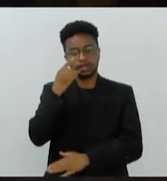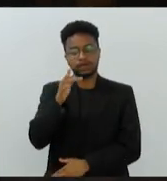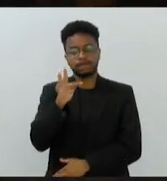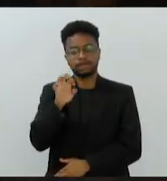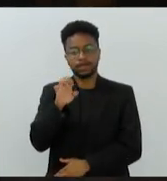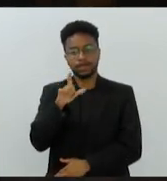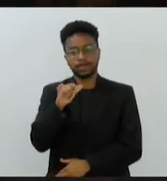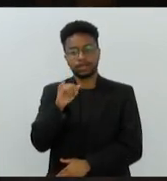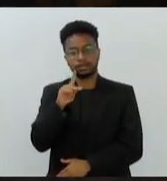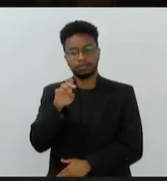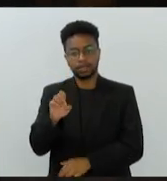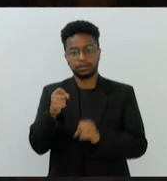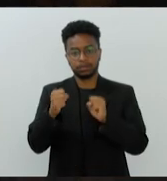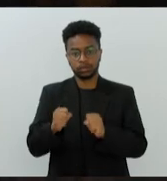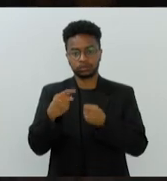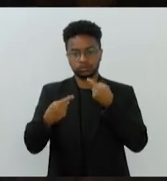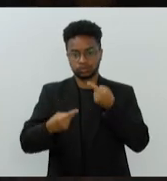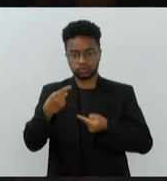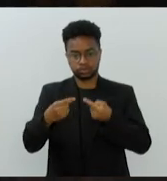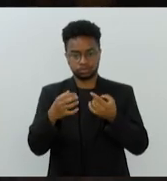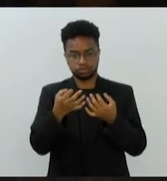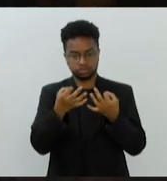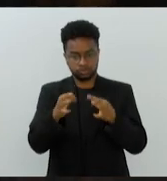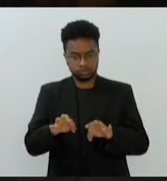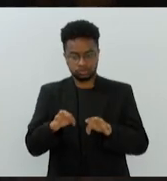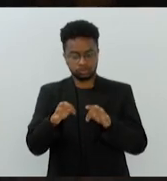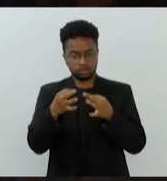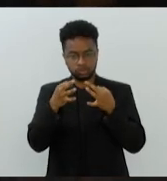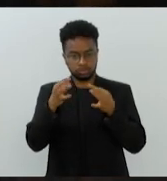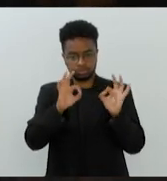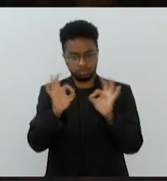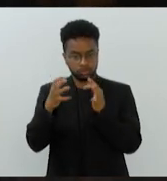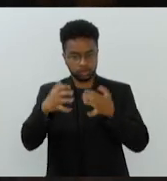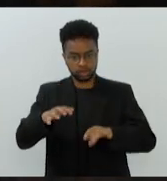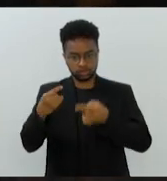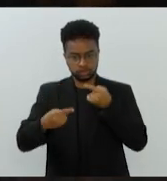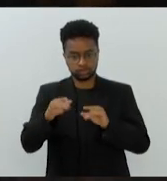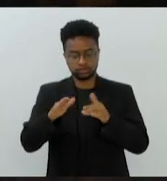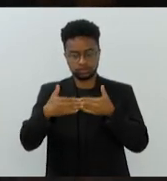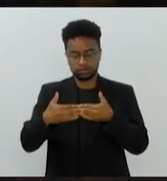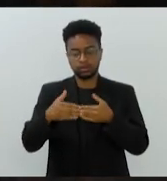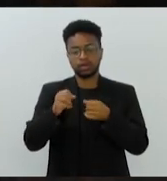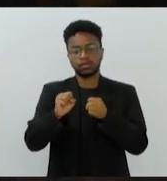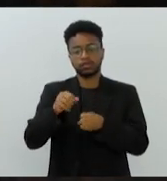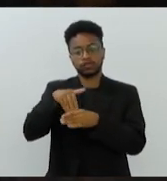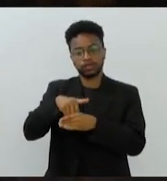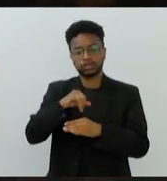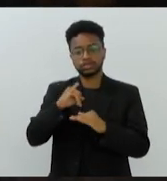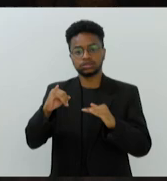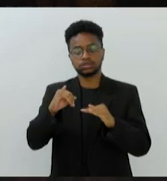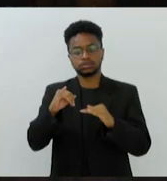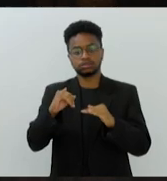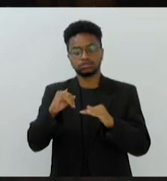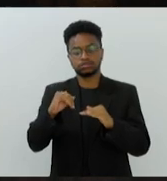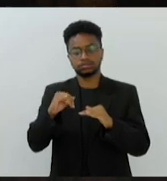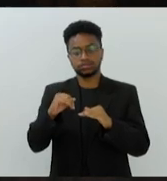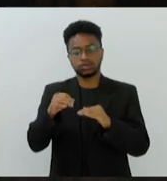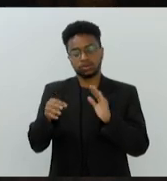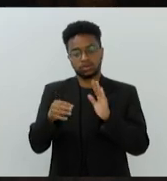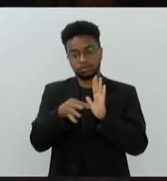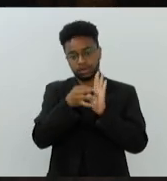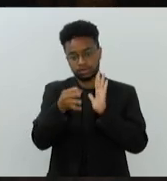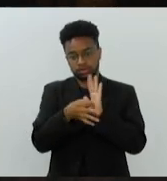Soares. Em discussão, não havendo quem queira discutir, encerrada a discussão. Em votação, parecer da Comissão de